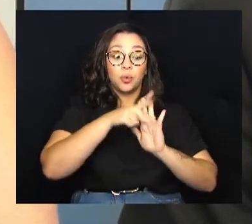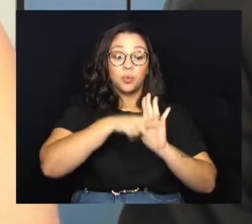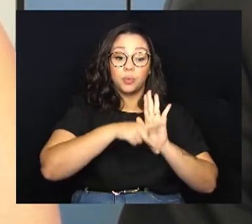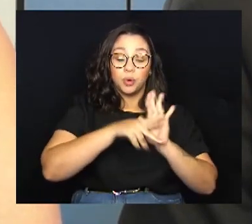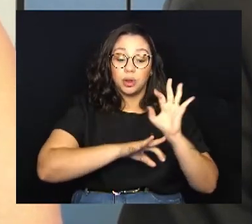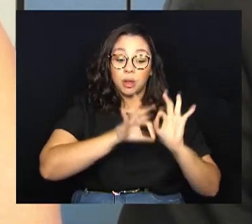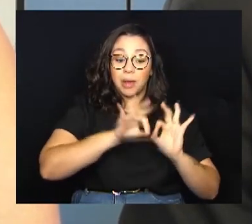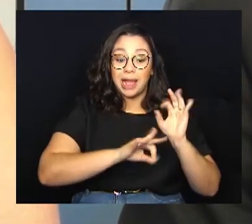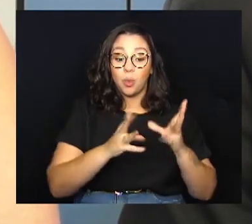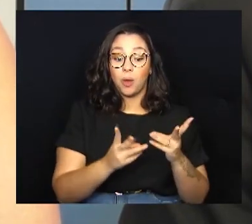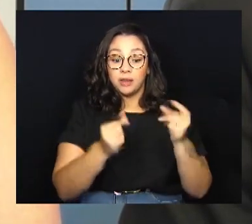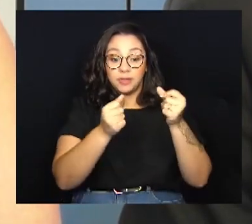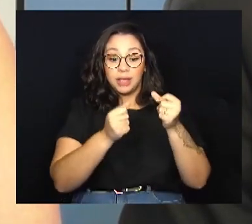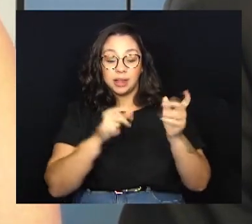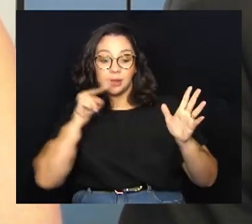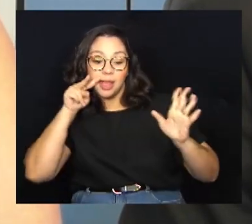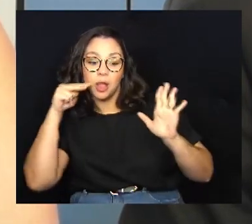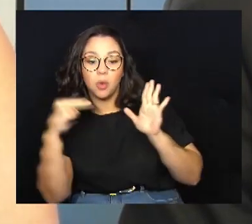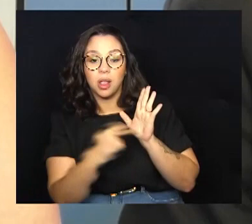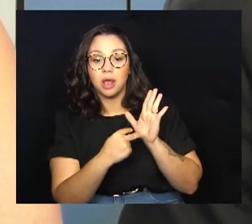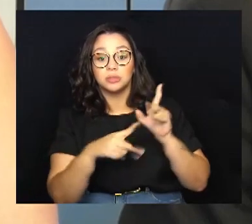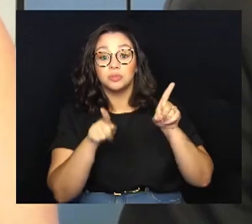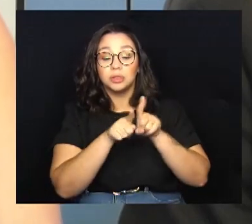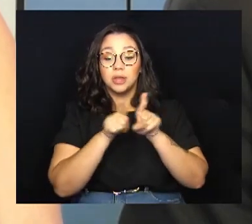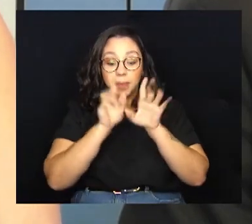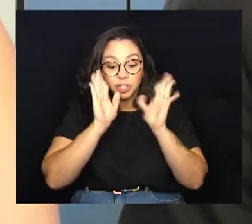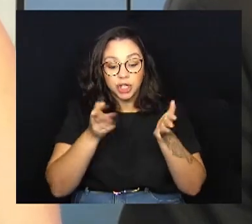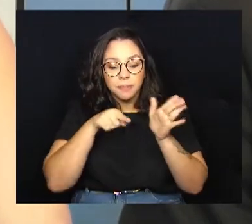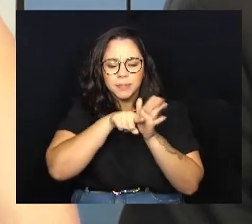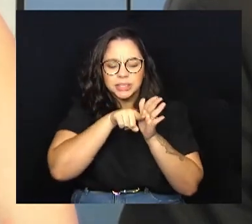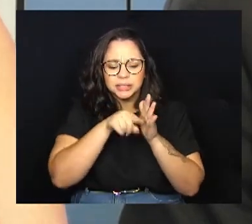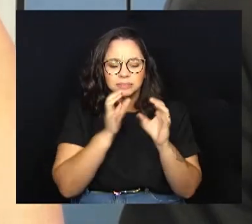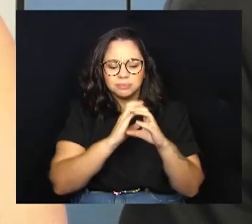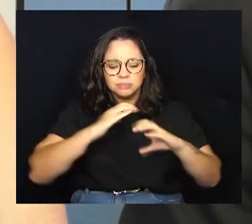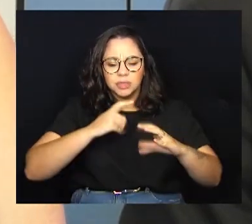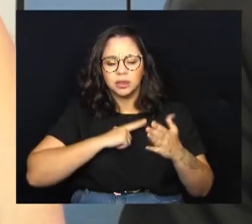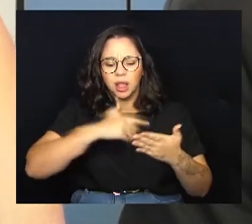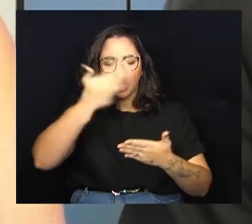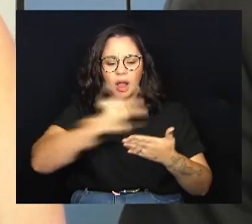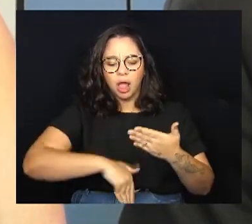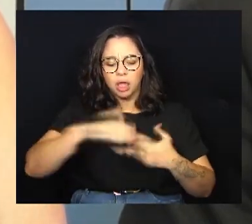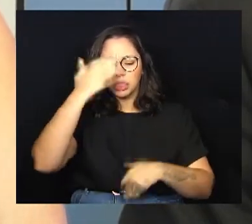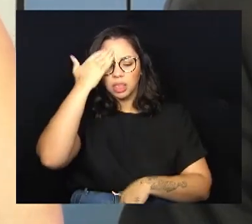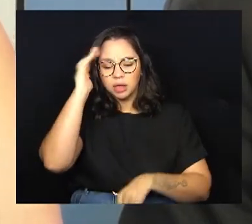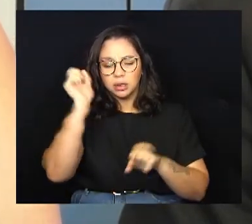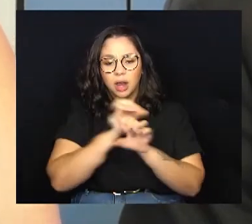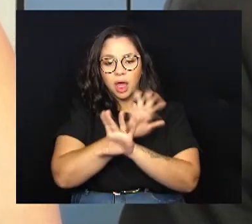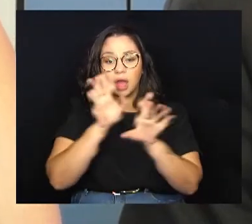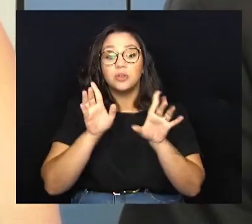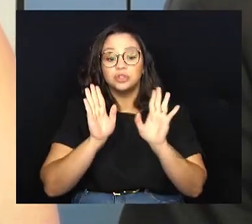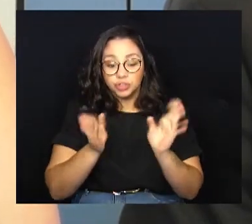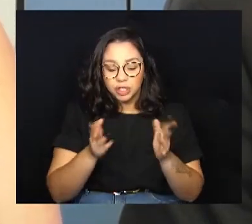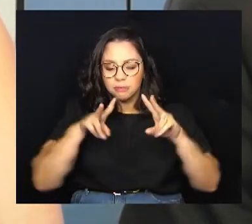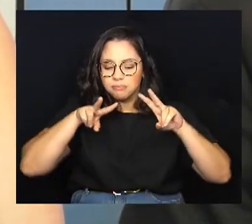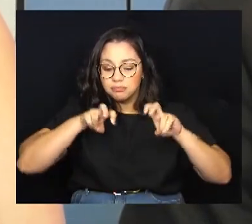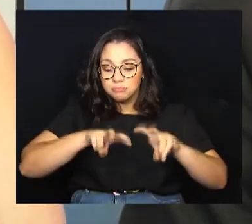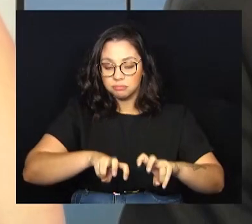Entorpecentes, aqui, a Marilda Martins, e também com a Lúcia Decois Dóia, que é presidente do Instituto Padre